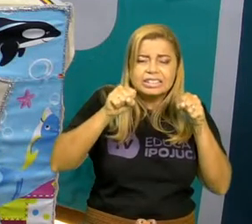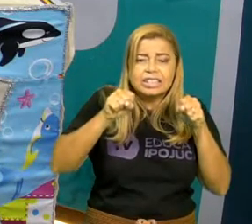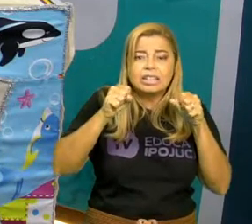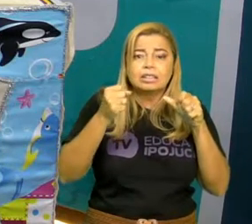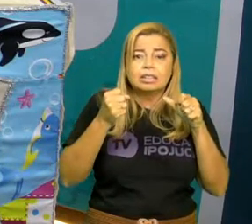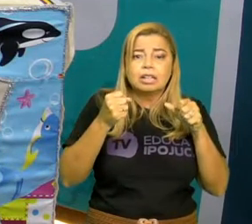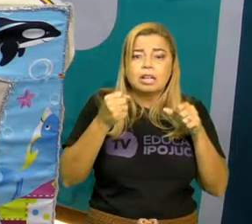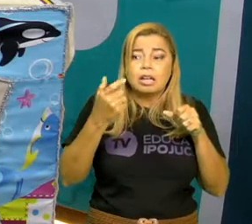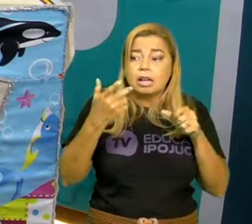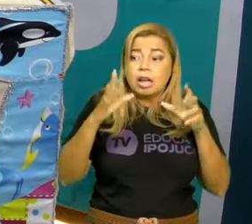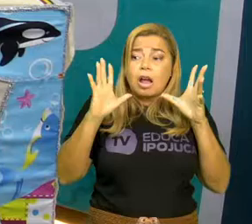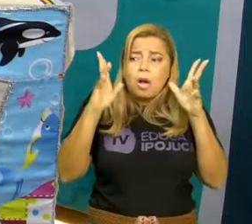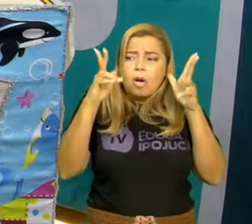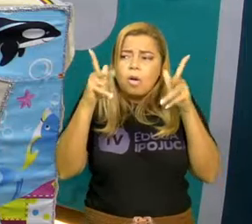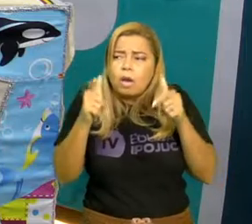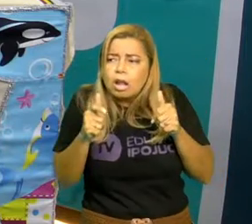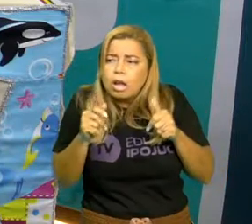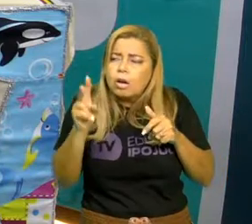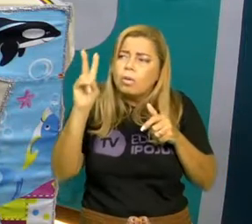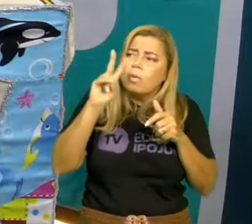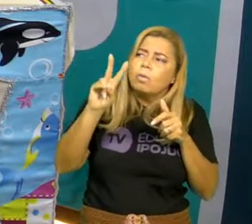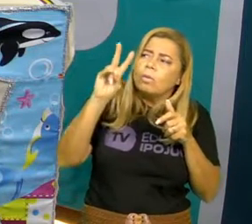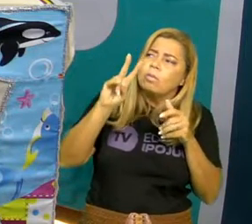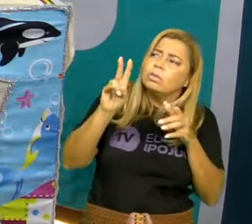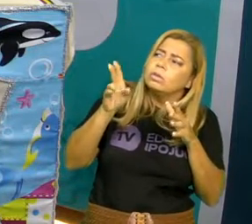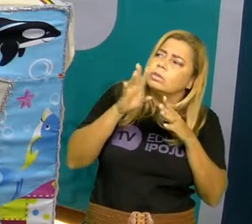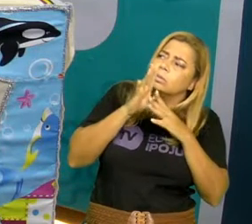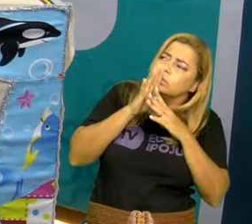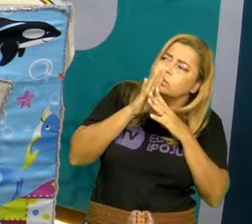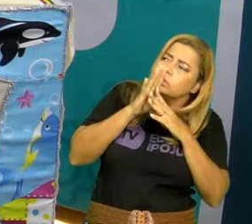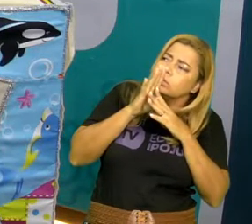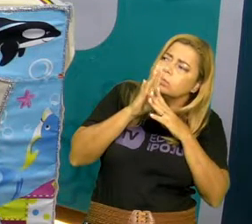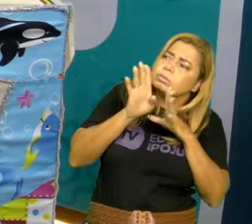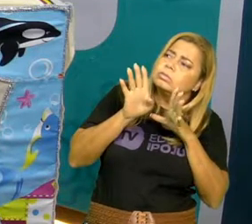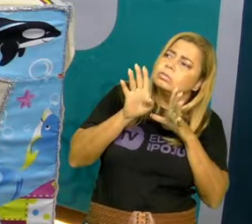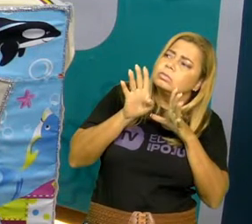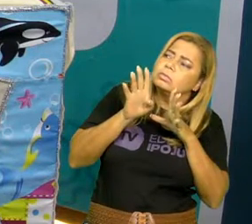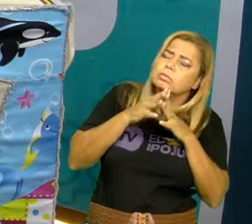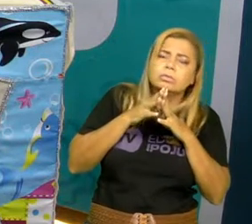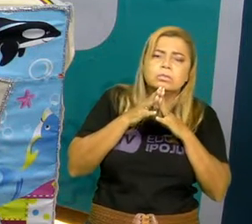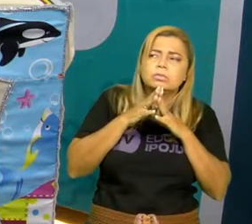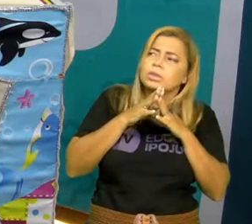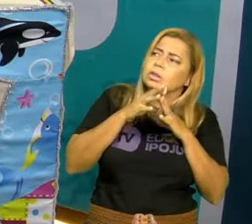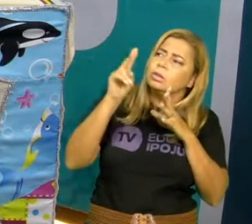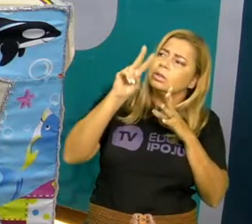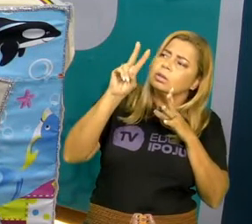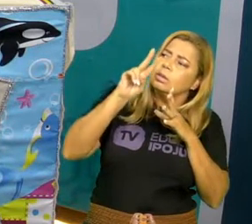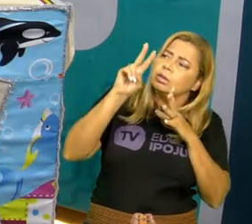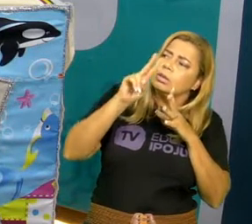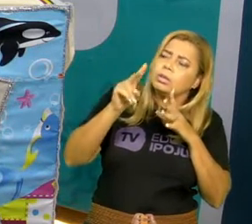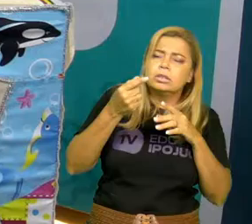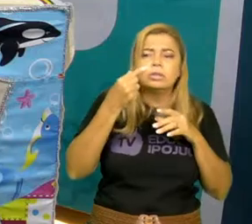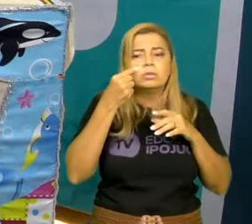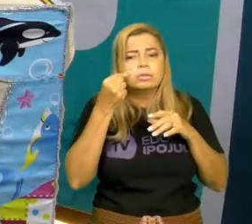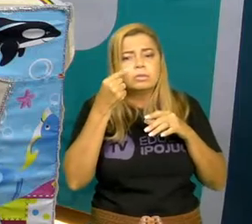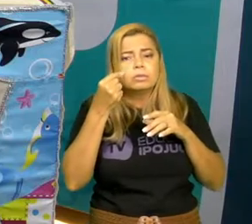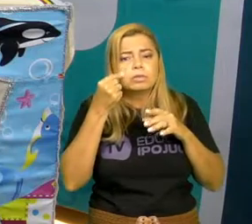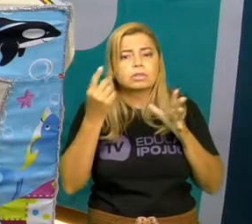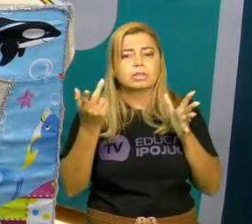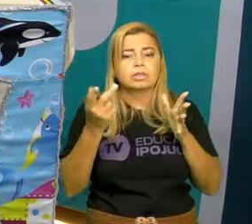E o leão ficou calado, ficou caladinho. Ficou só observando o que o ratinho estava